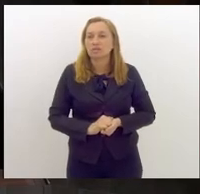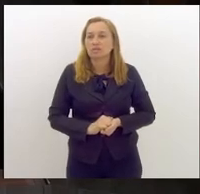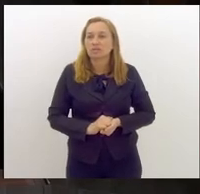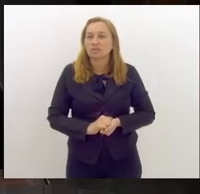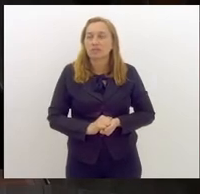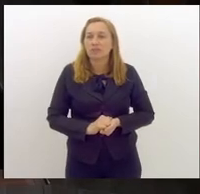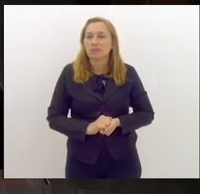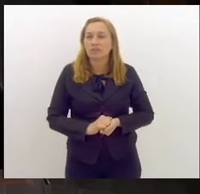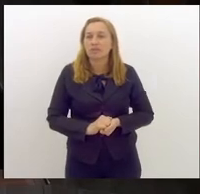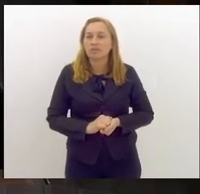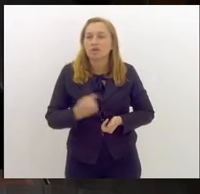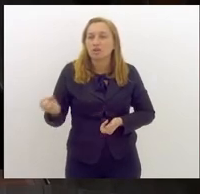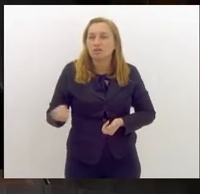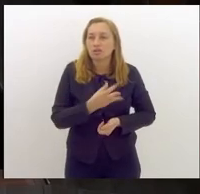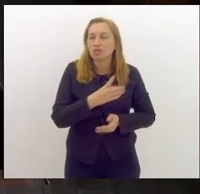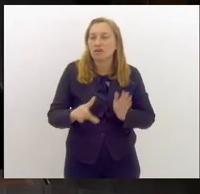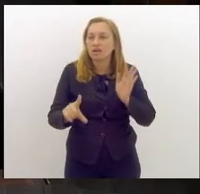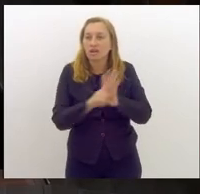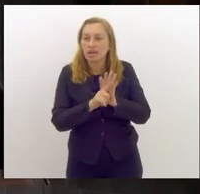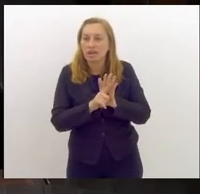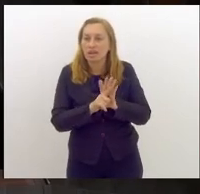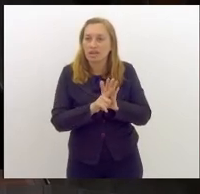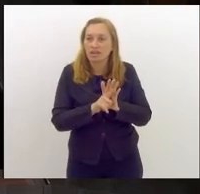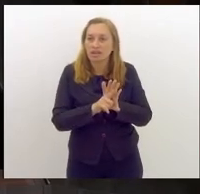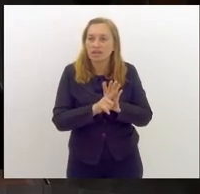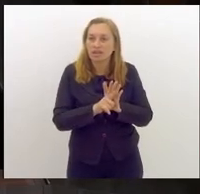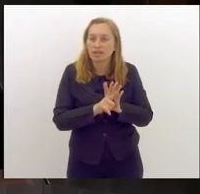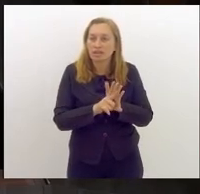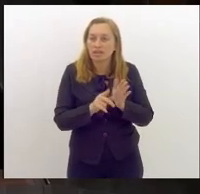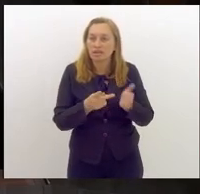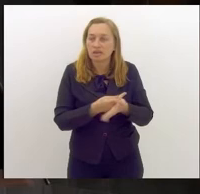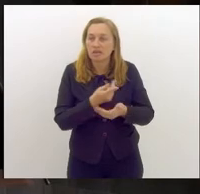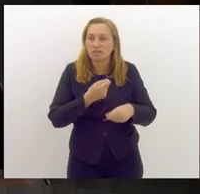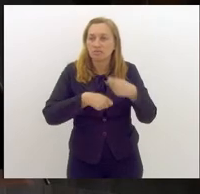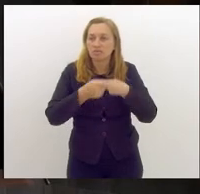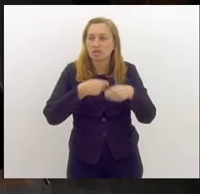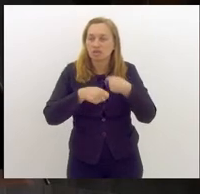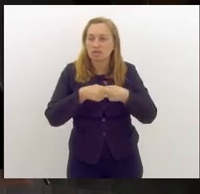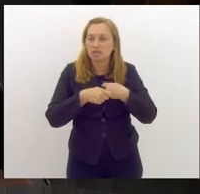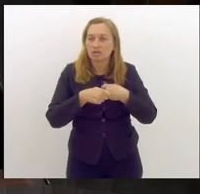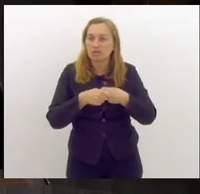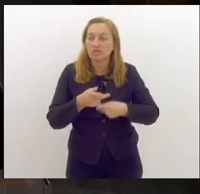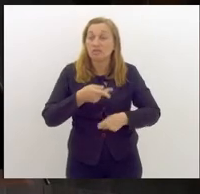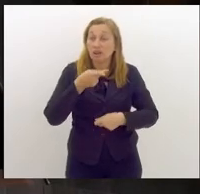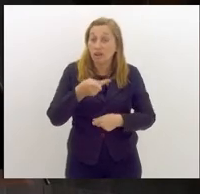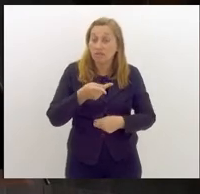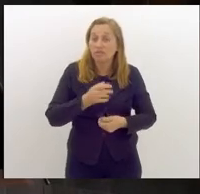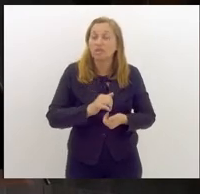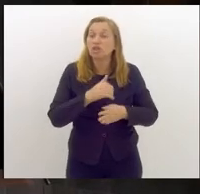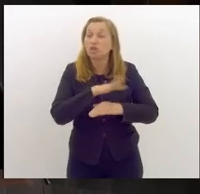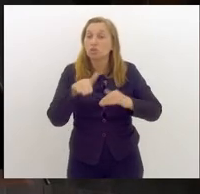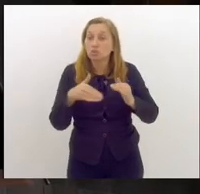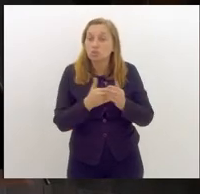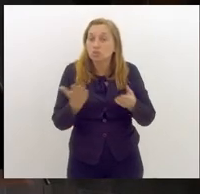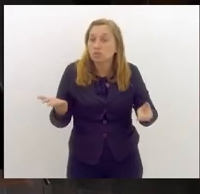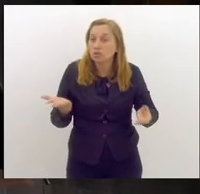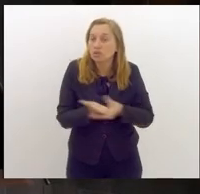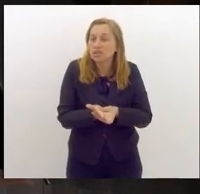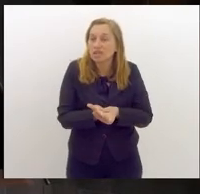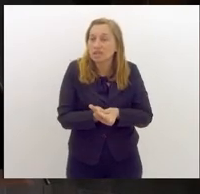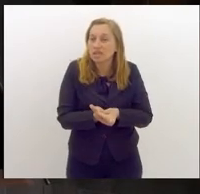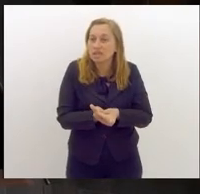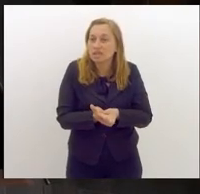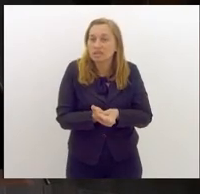teve a nova lei de improbidade administrativa que dizia que todo o processo que não